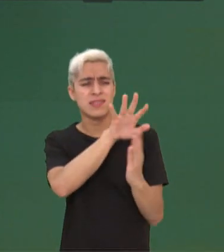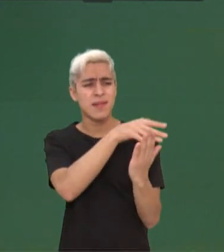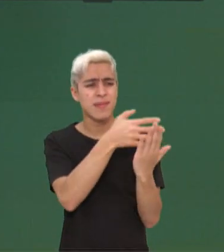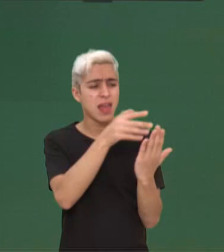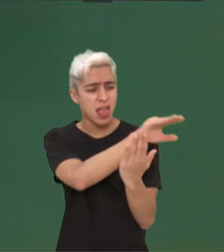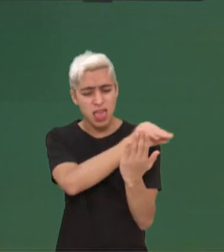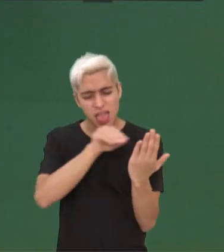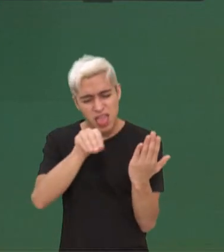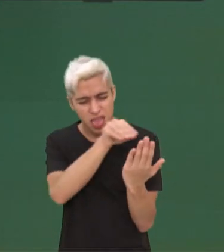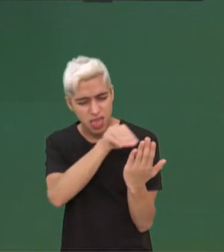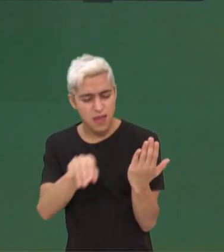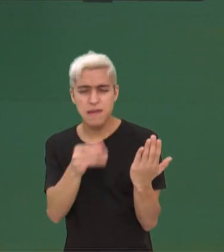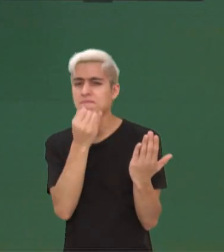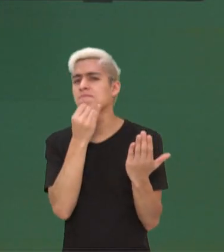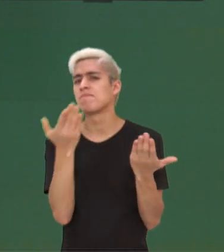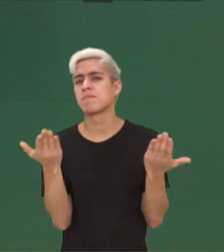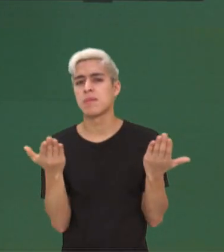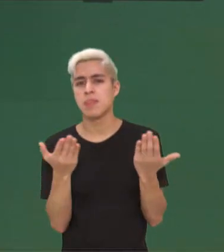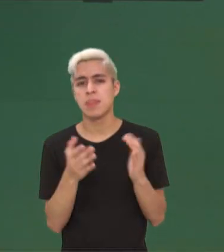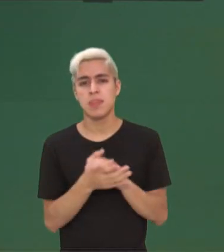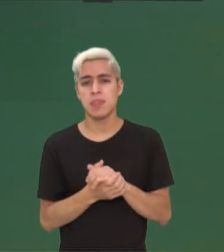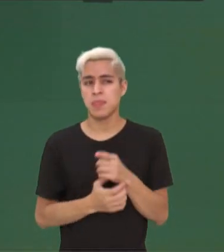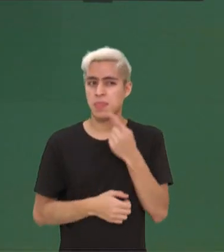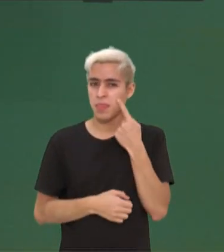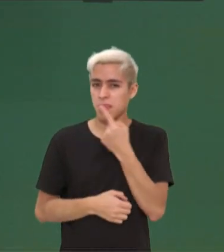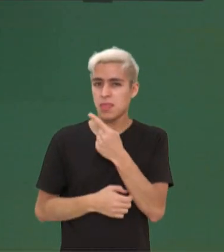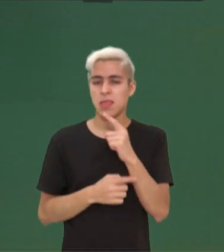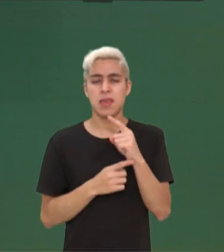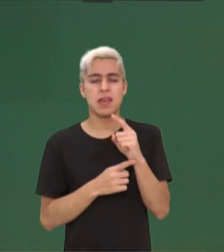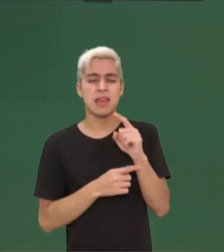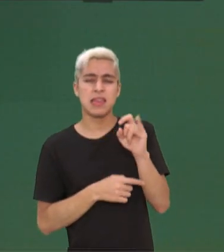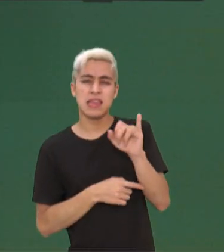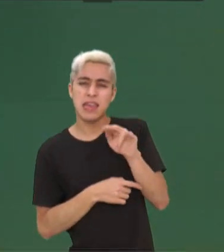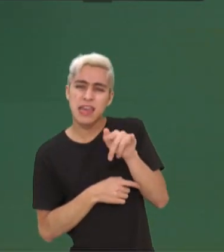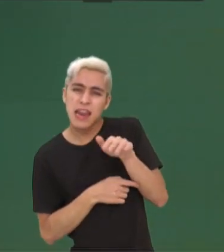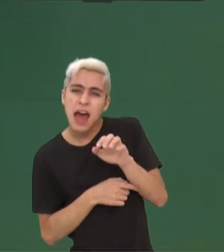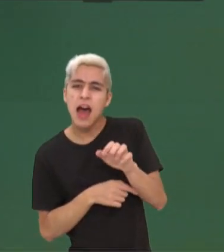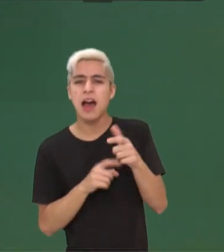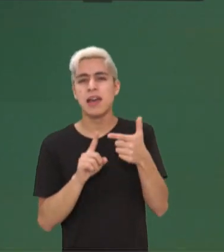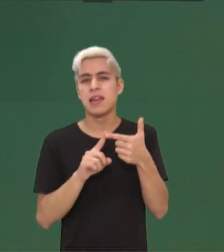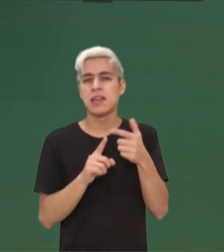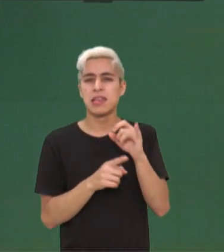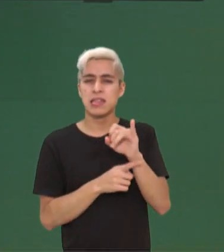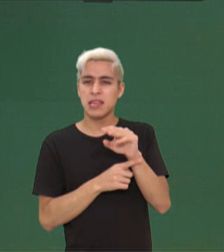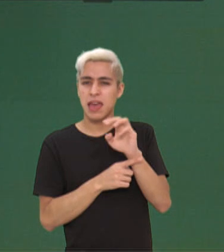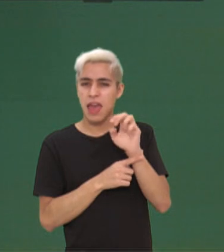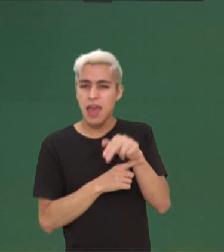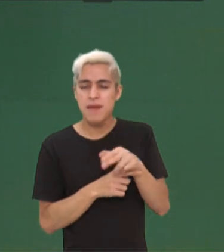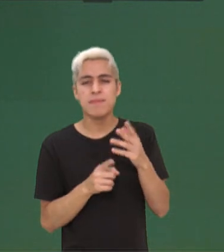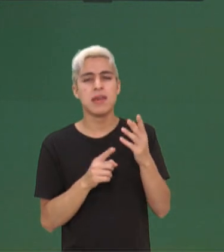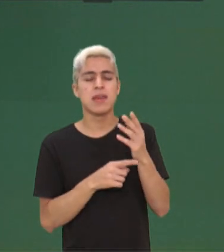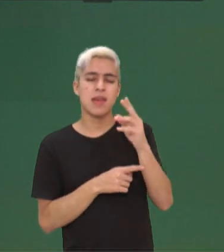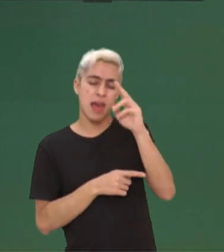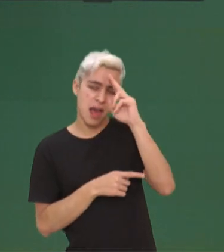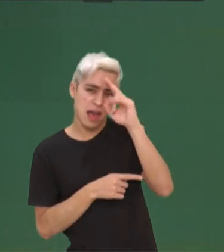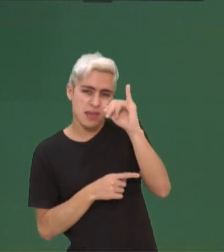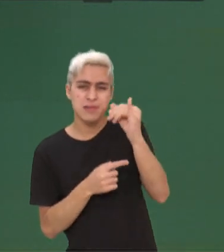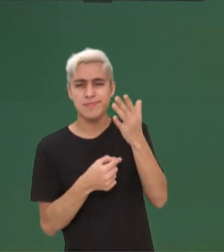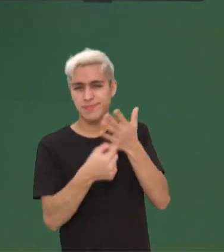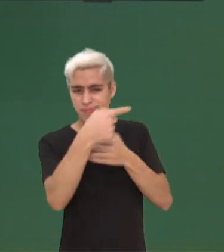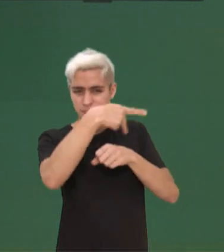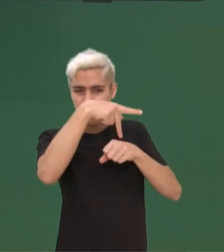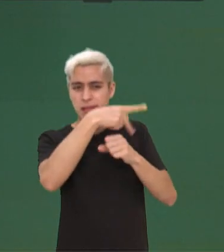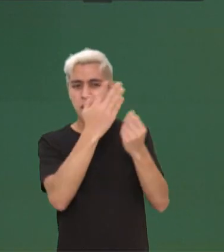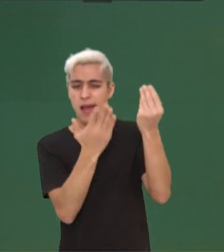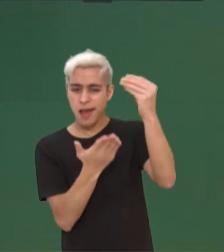repetir aqui alguns exemplos, como Chad, como Iraque, Iêmen, Haiti e tantos outros,